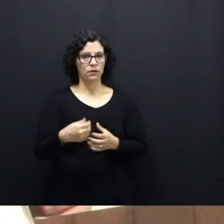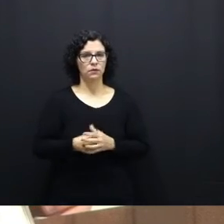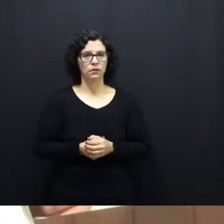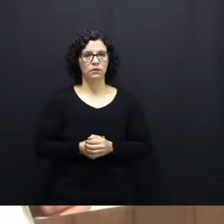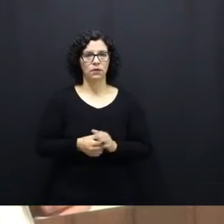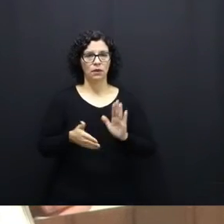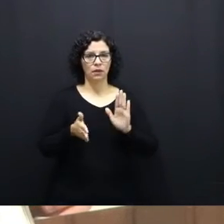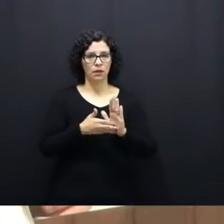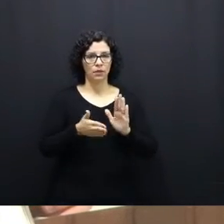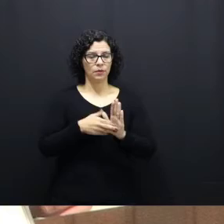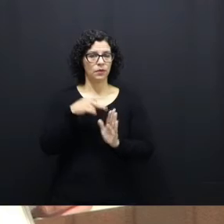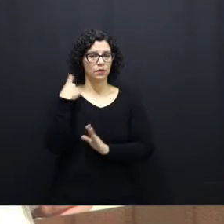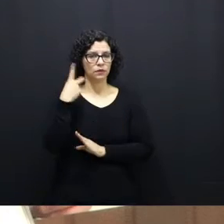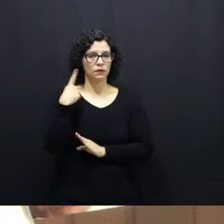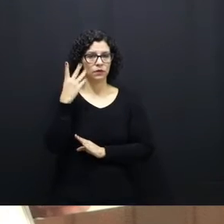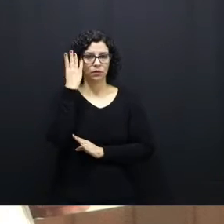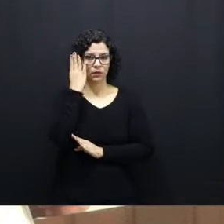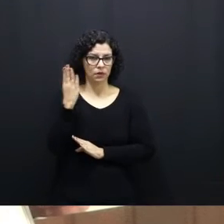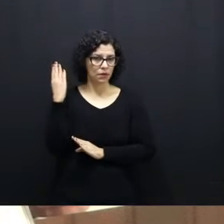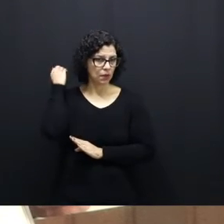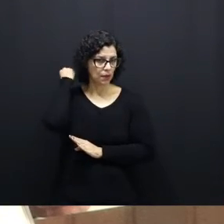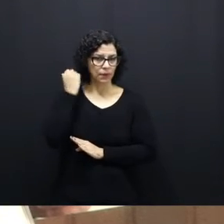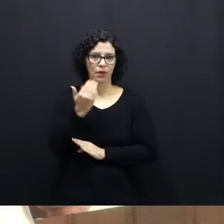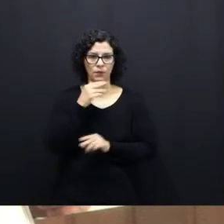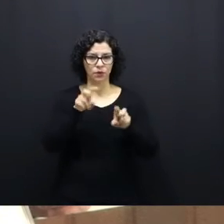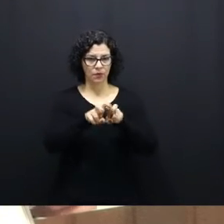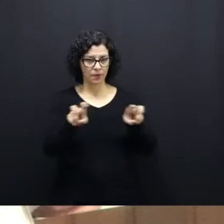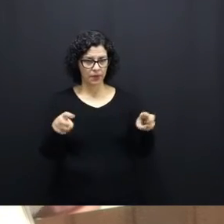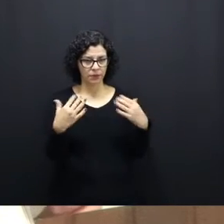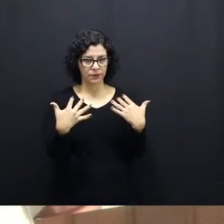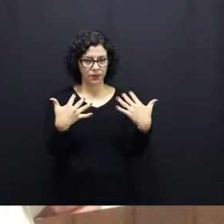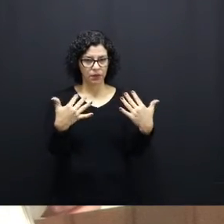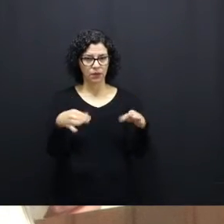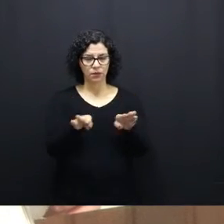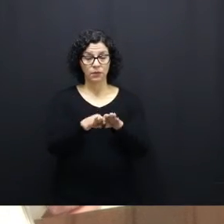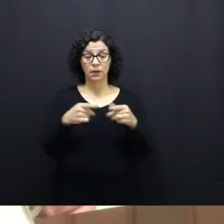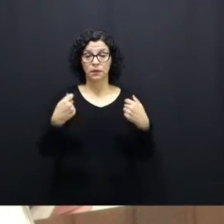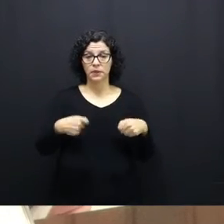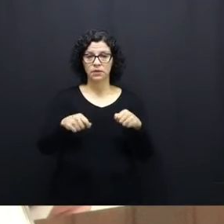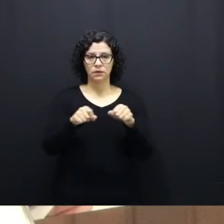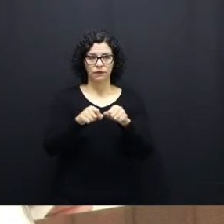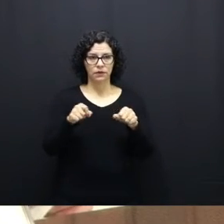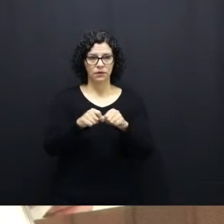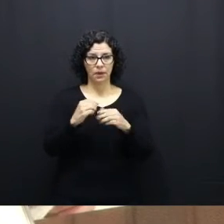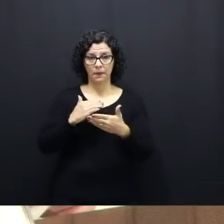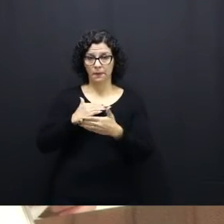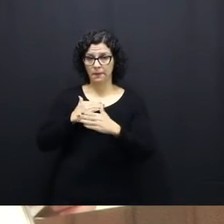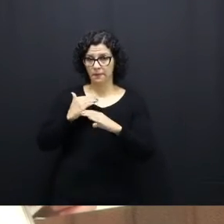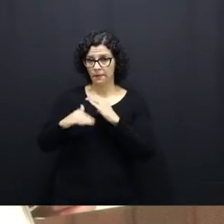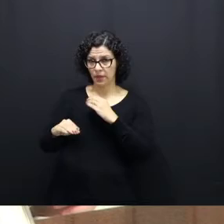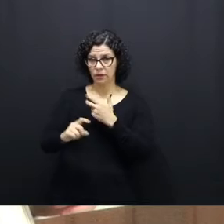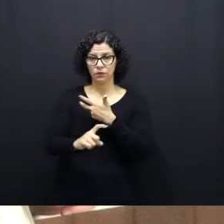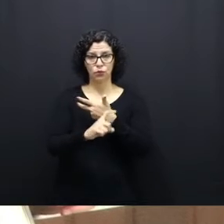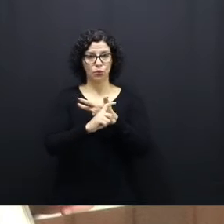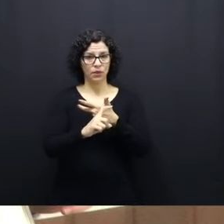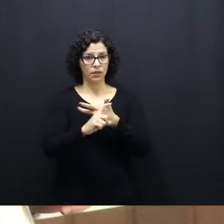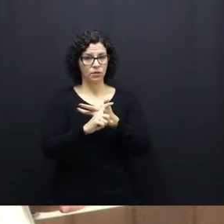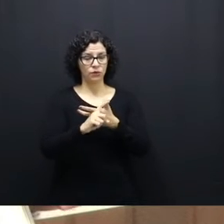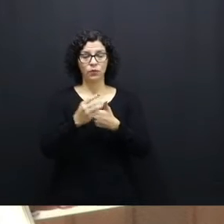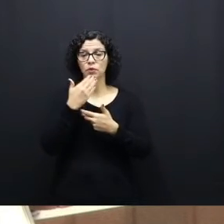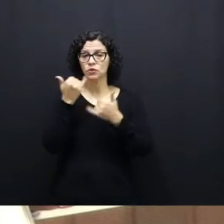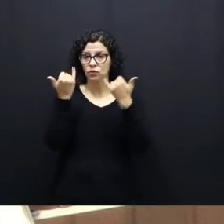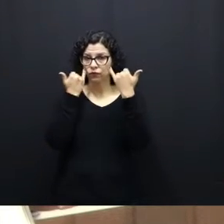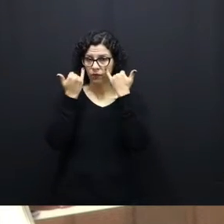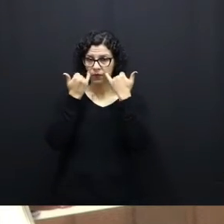proposto pelo Nobre Vereador vos cabelo que requer à mesa ouvido o plenário e seja enviado ao poder executivo seguintes pedidos de